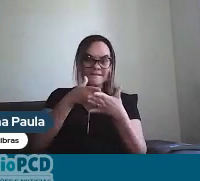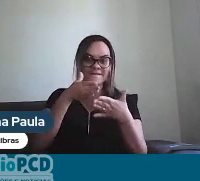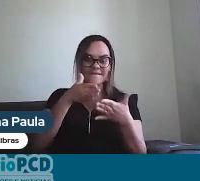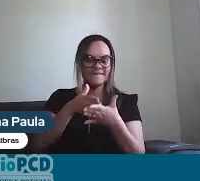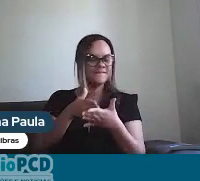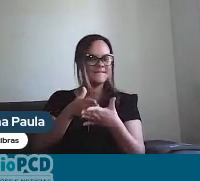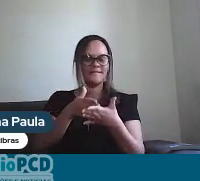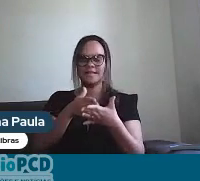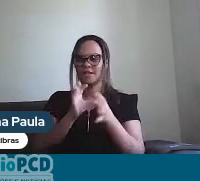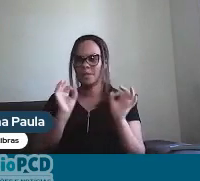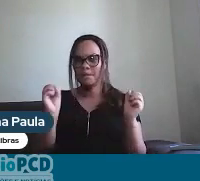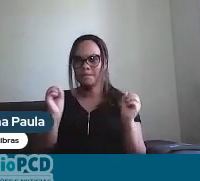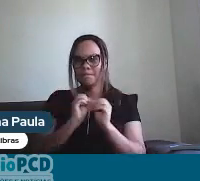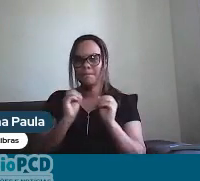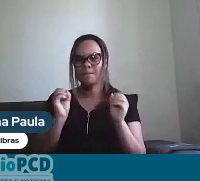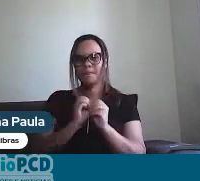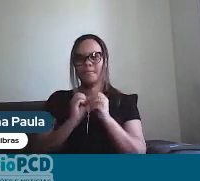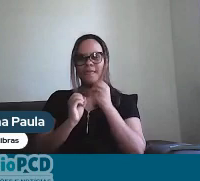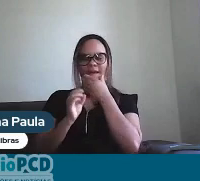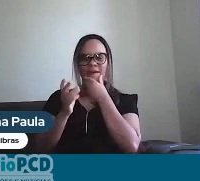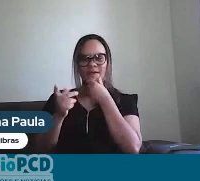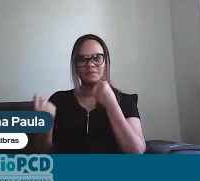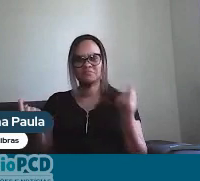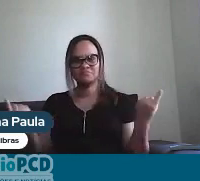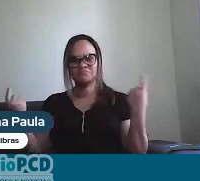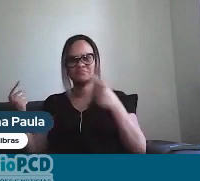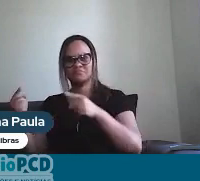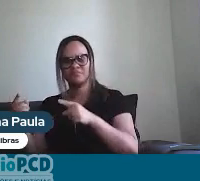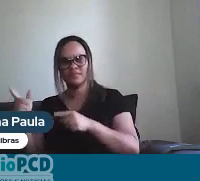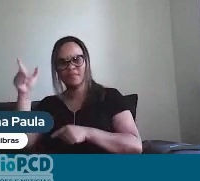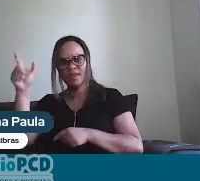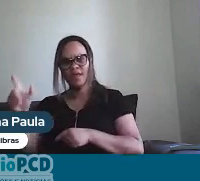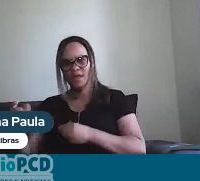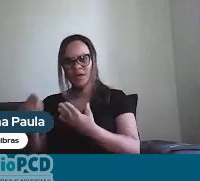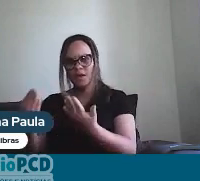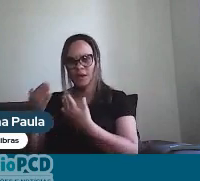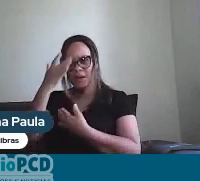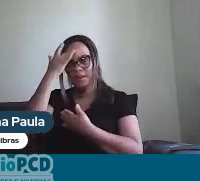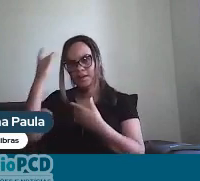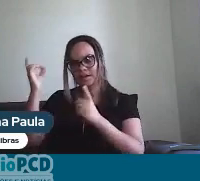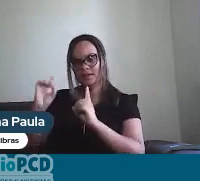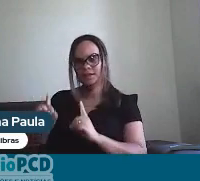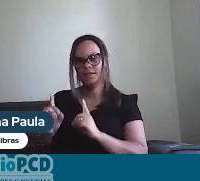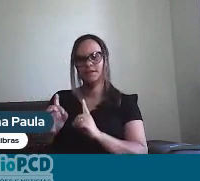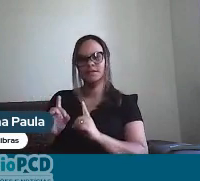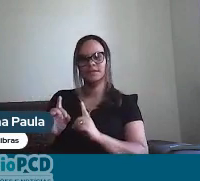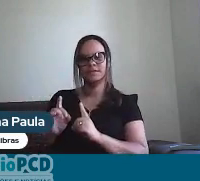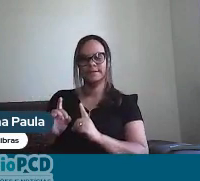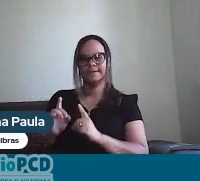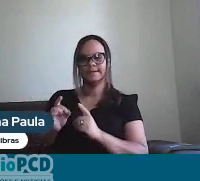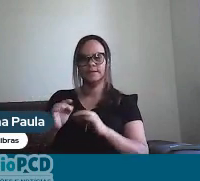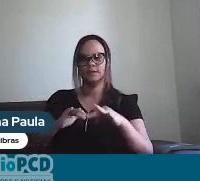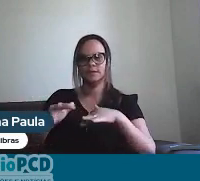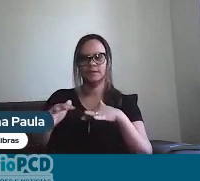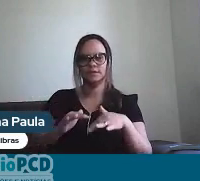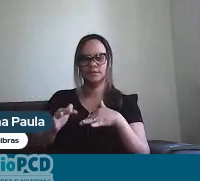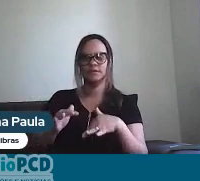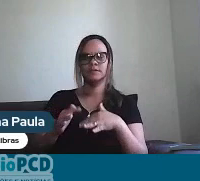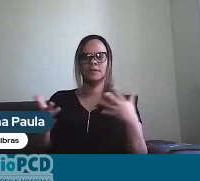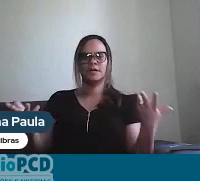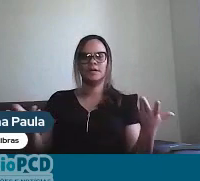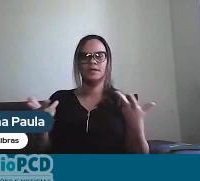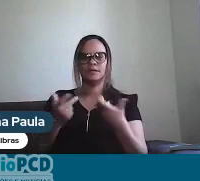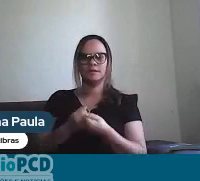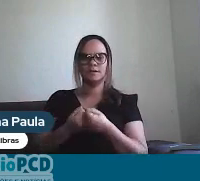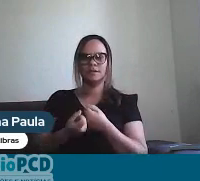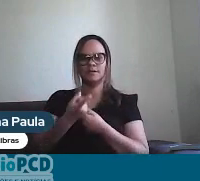modificação em relação a uma pessoa que não tivesse aquelas alterações corporais. Ou seja, uma pessoa com funcionalidade plena, que é até